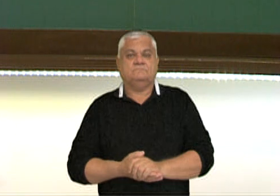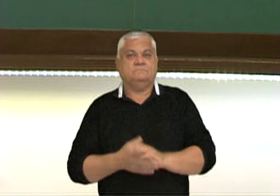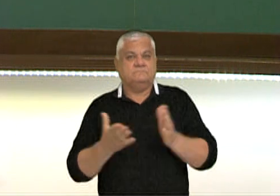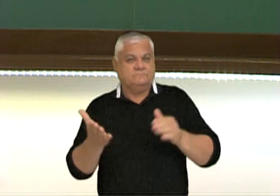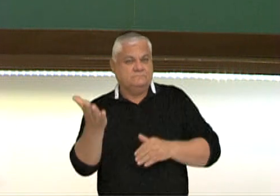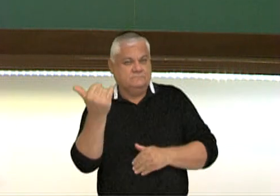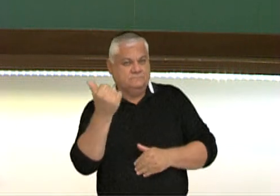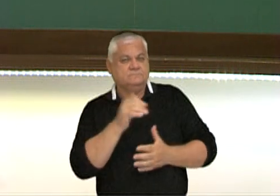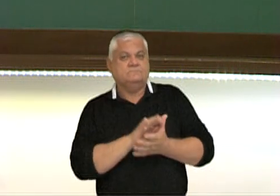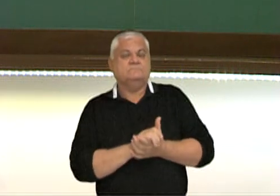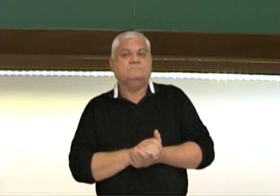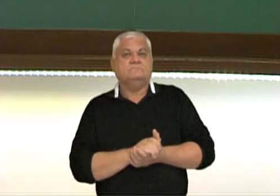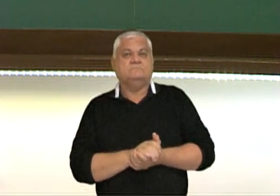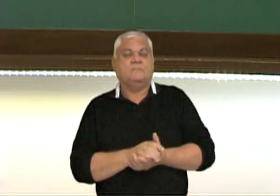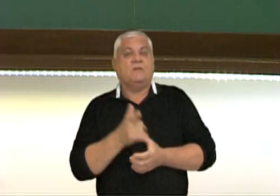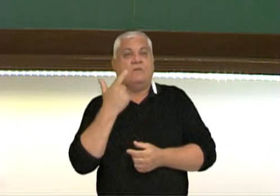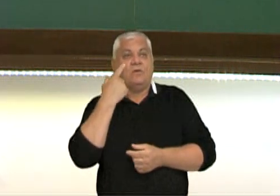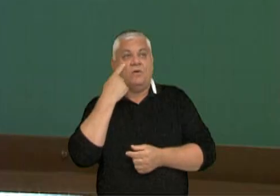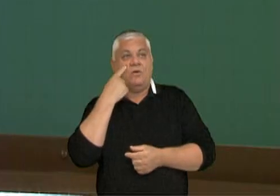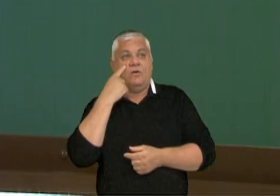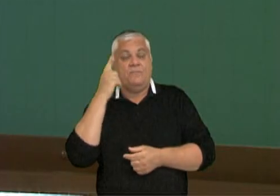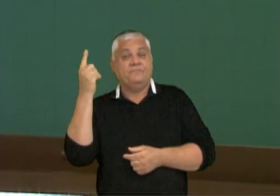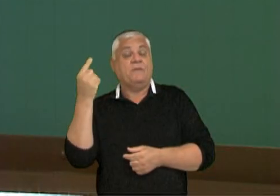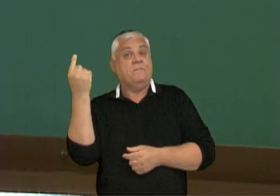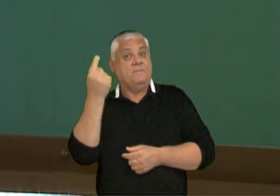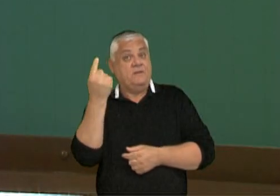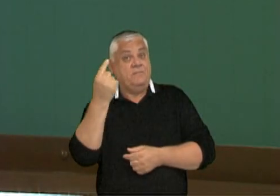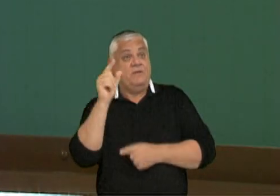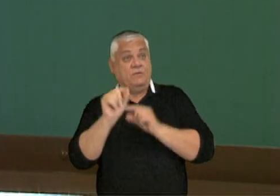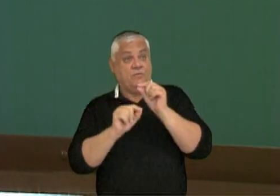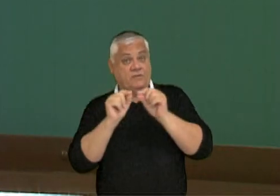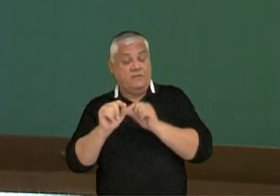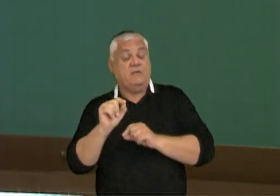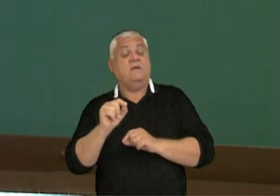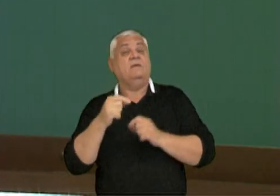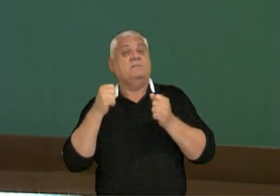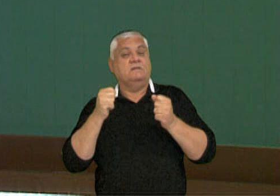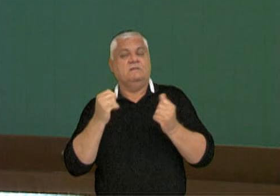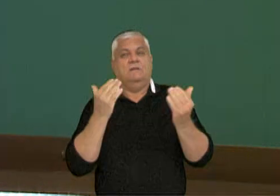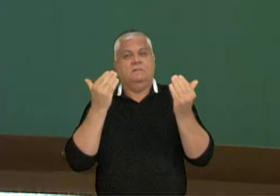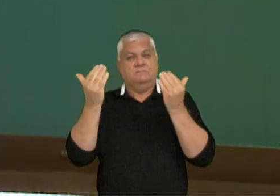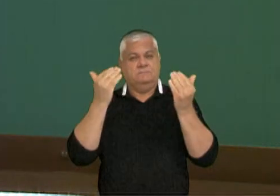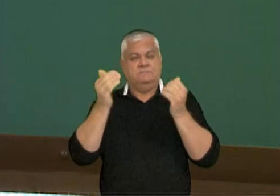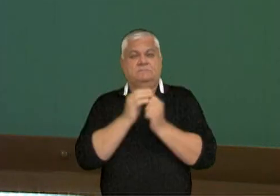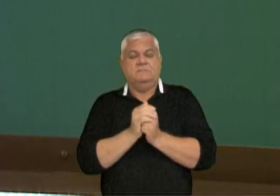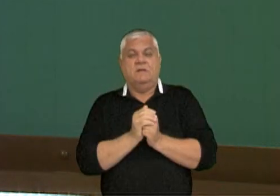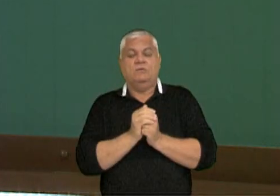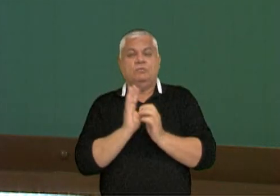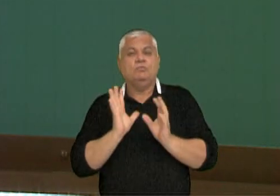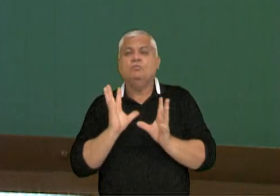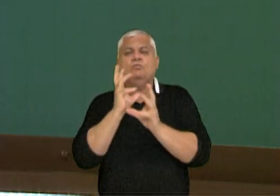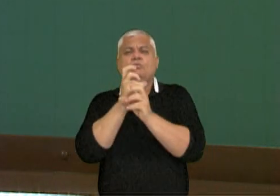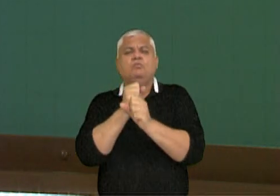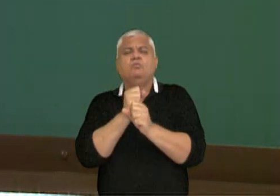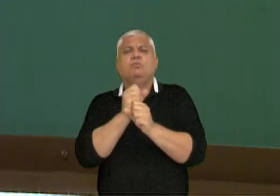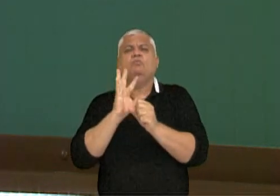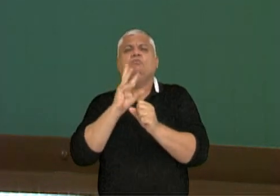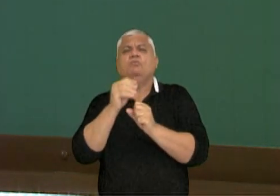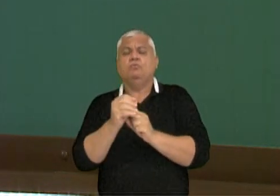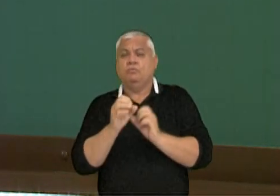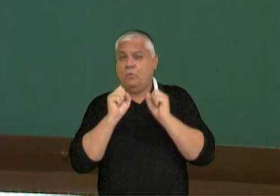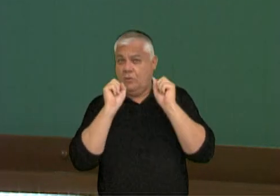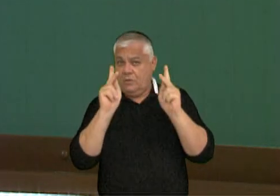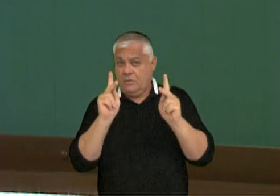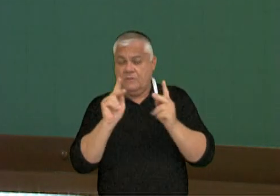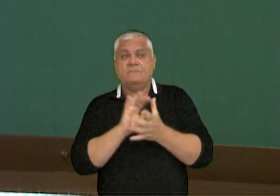Então vamos lá? Bom, pessoal, primeiro, veja, nós analisamos a parte inteira desse número, tudo